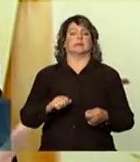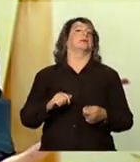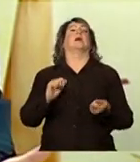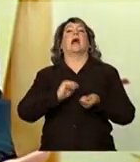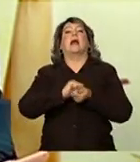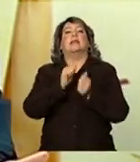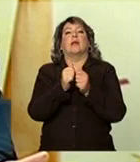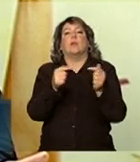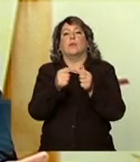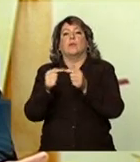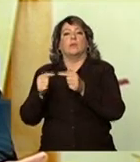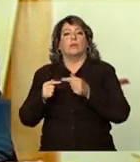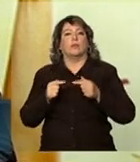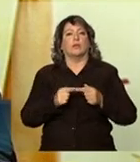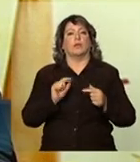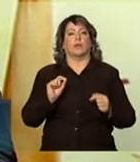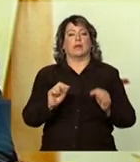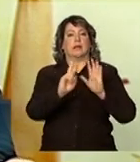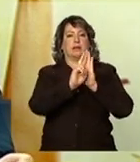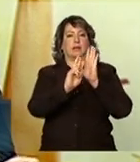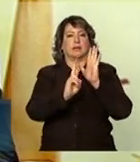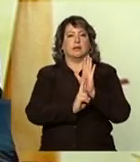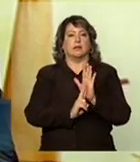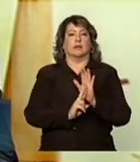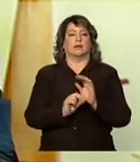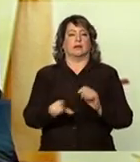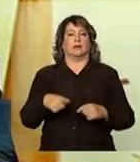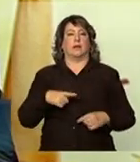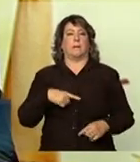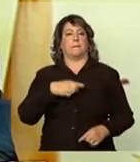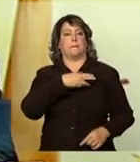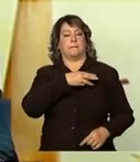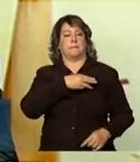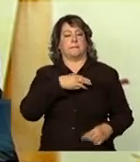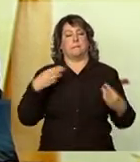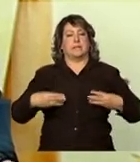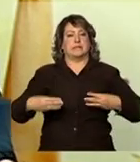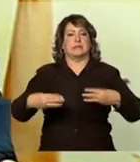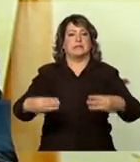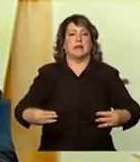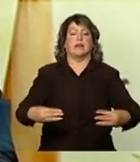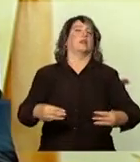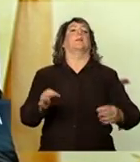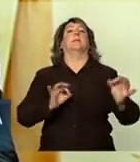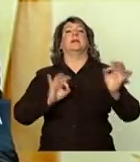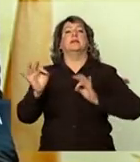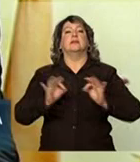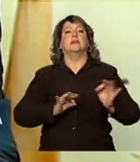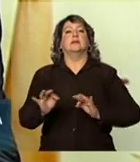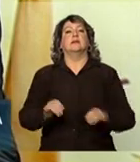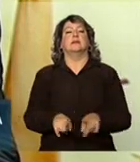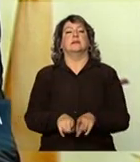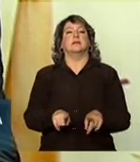de regramentos que são estabelecidos pelo Ministério do Planejamento, Gestão, né, pelo MPOG,